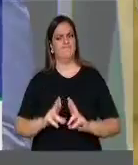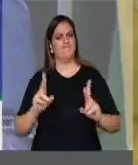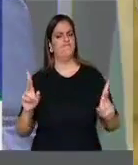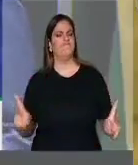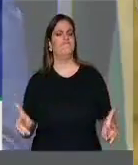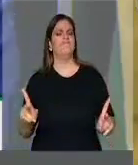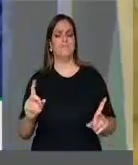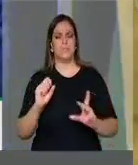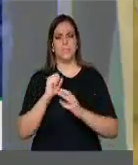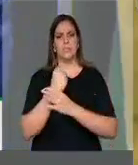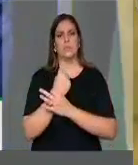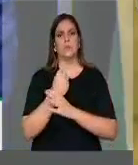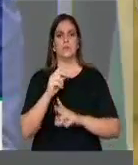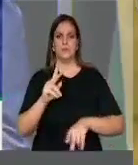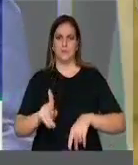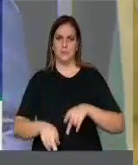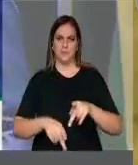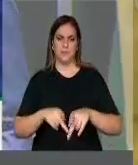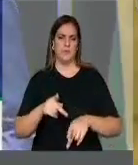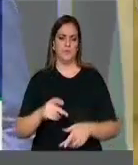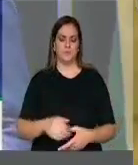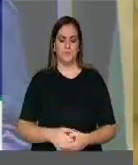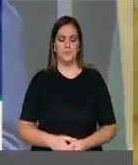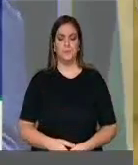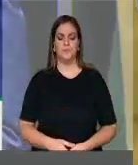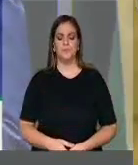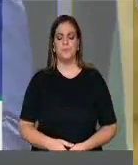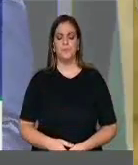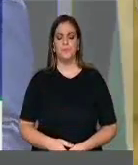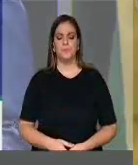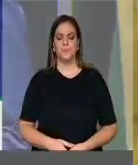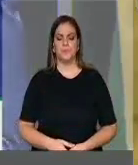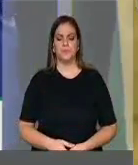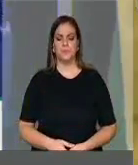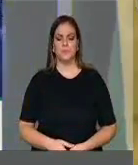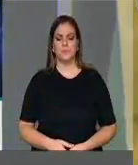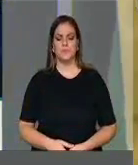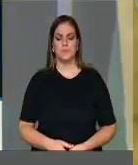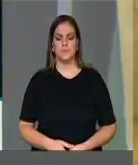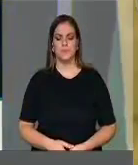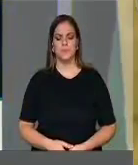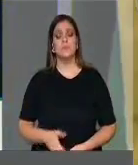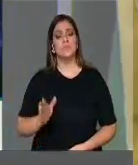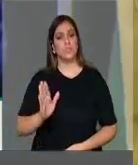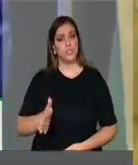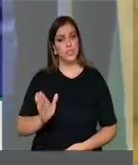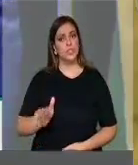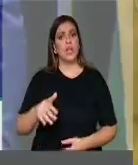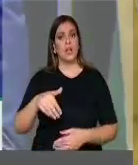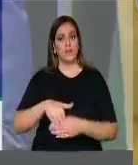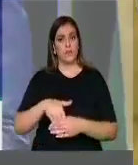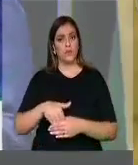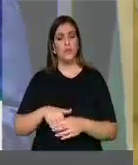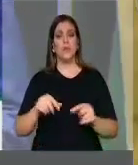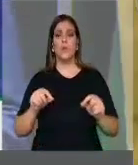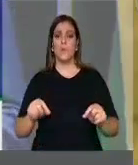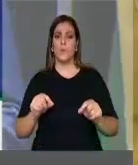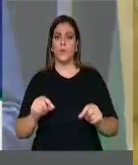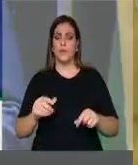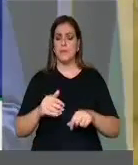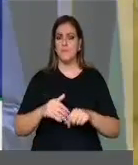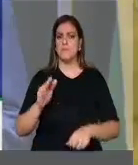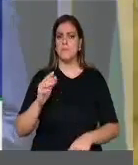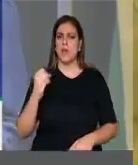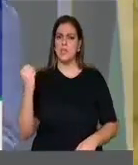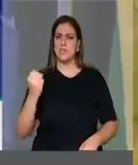diferença na segurança pública do nosso país. Primeiro, que nós votamos aqui a questão do agravante para a